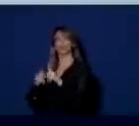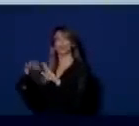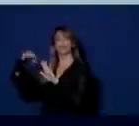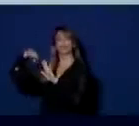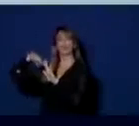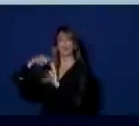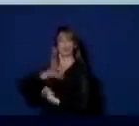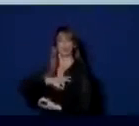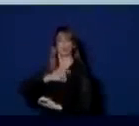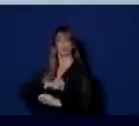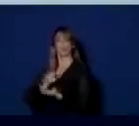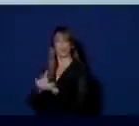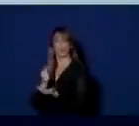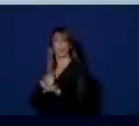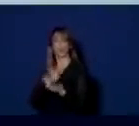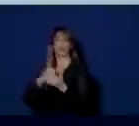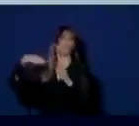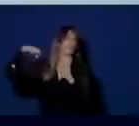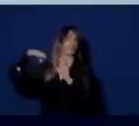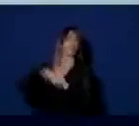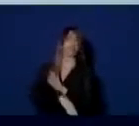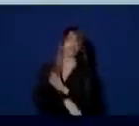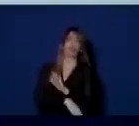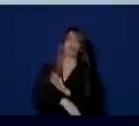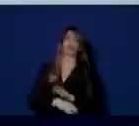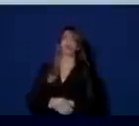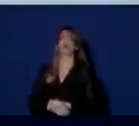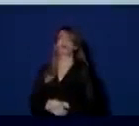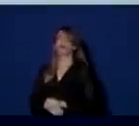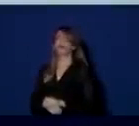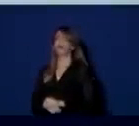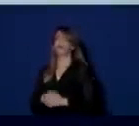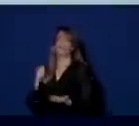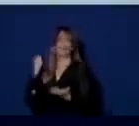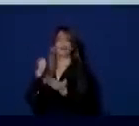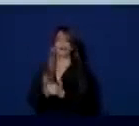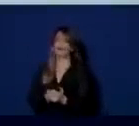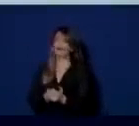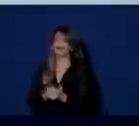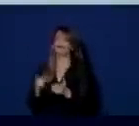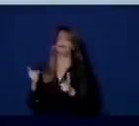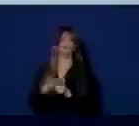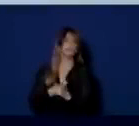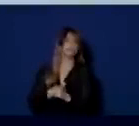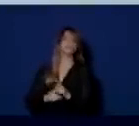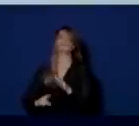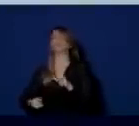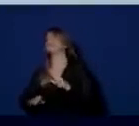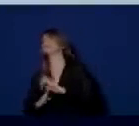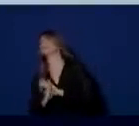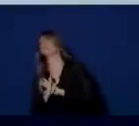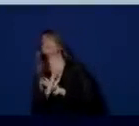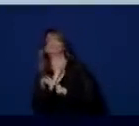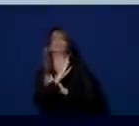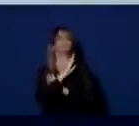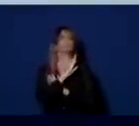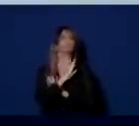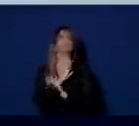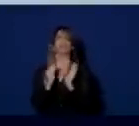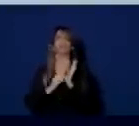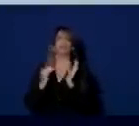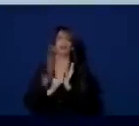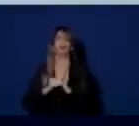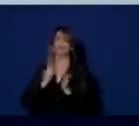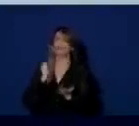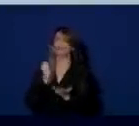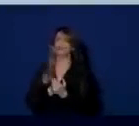maneira importante, a inadimplência vai começar a subir, e a gente já vê, é quase